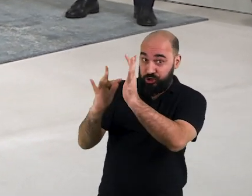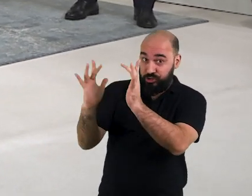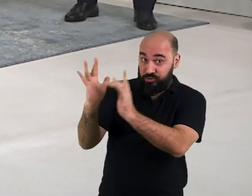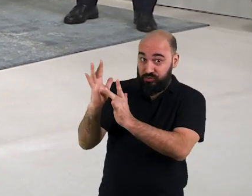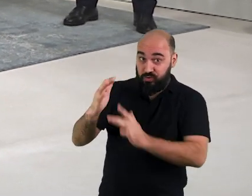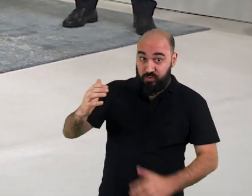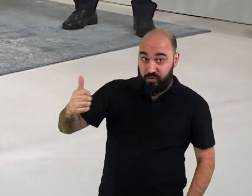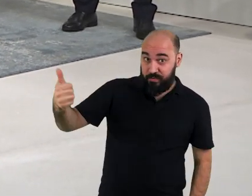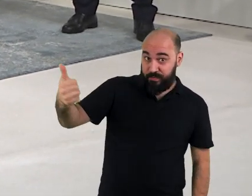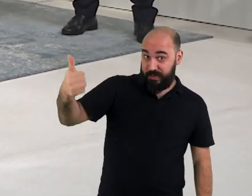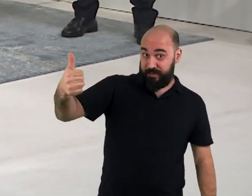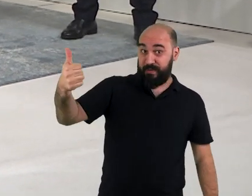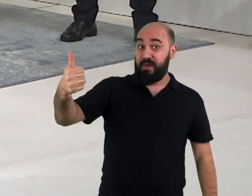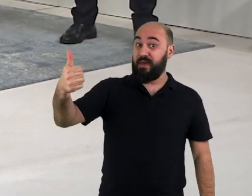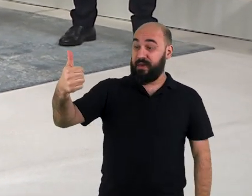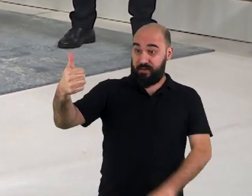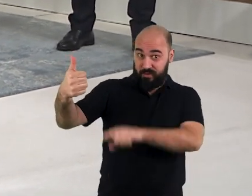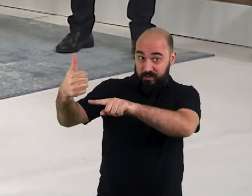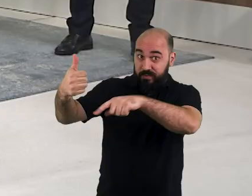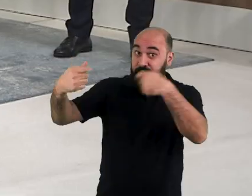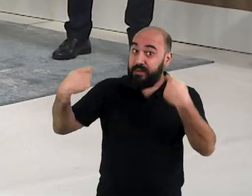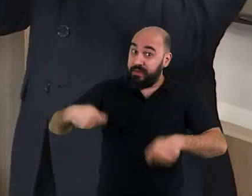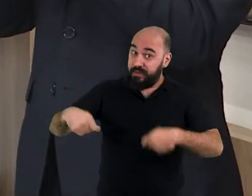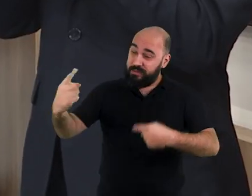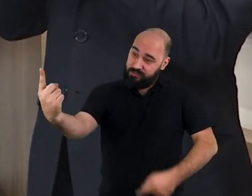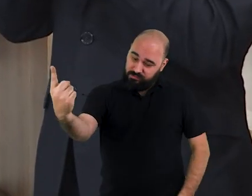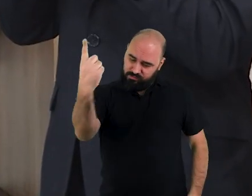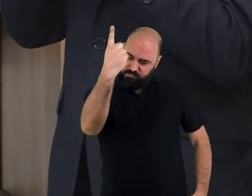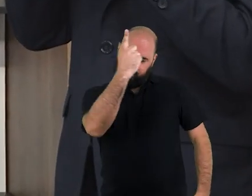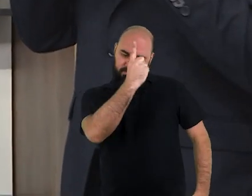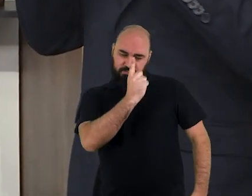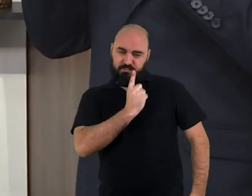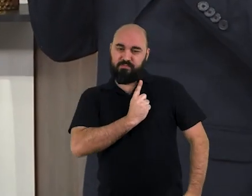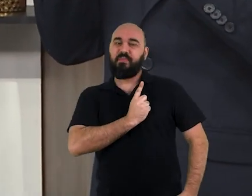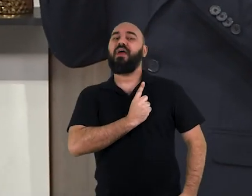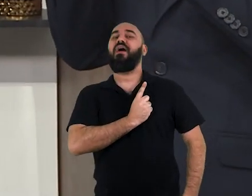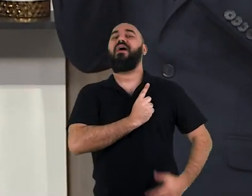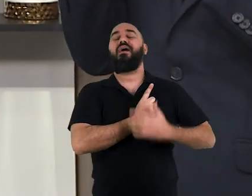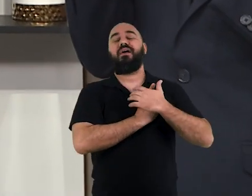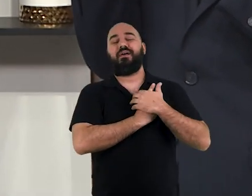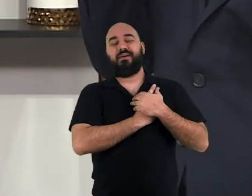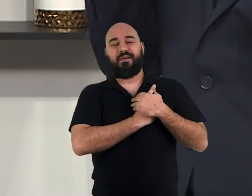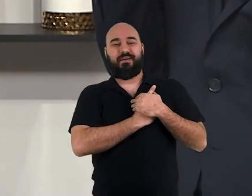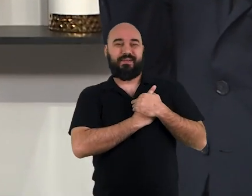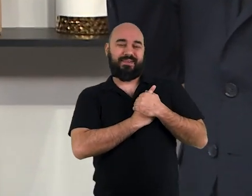o primeiro em seu